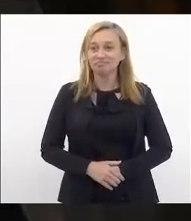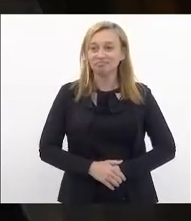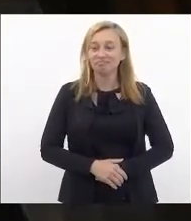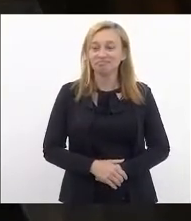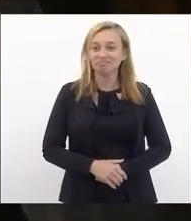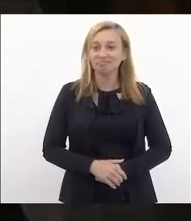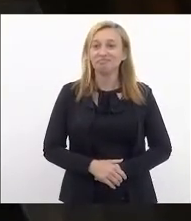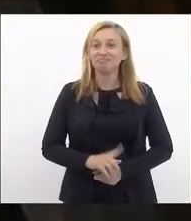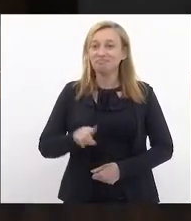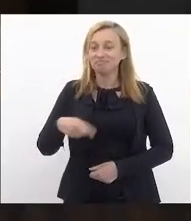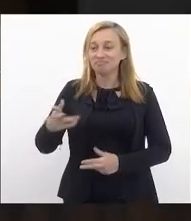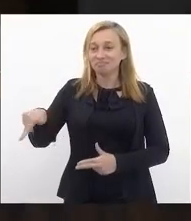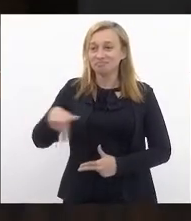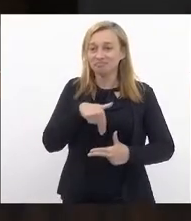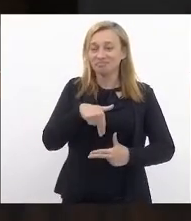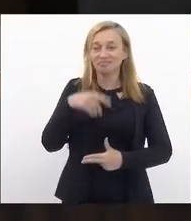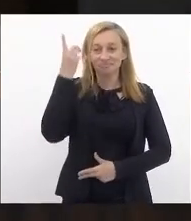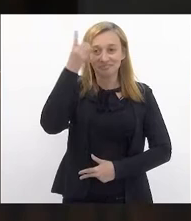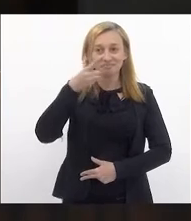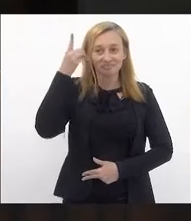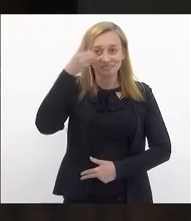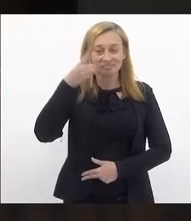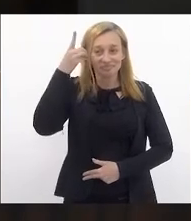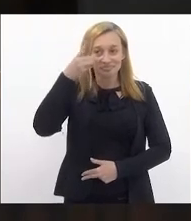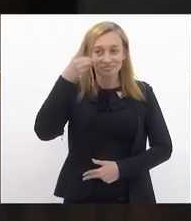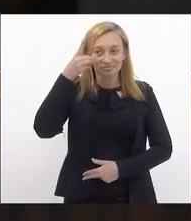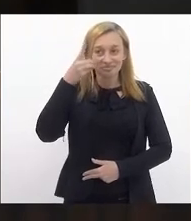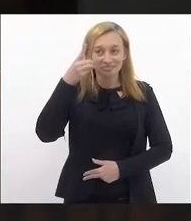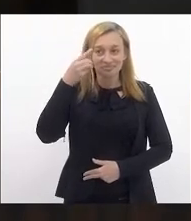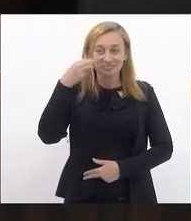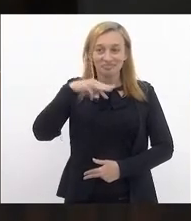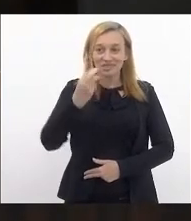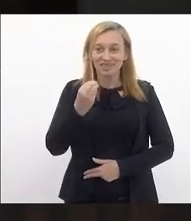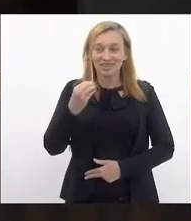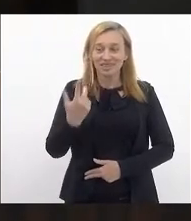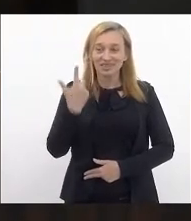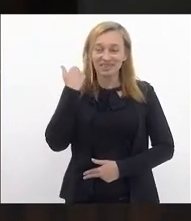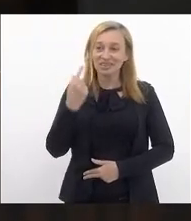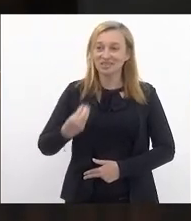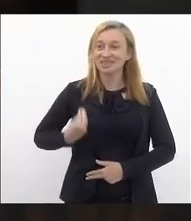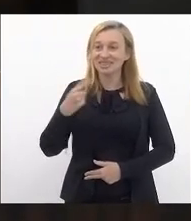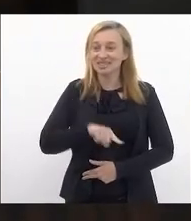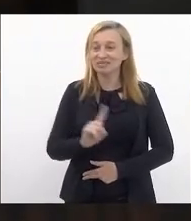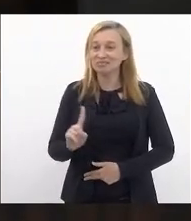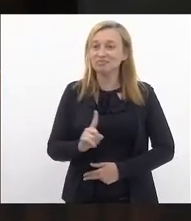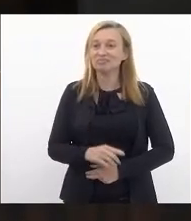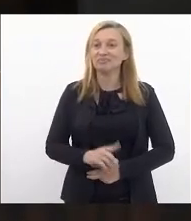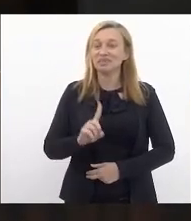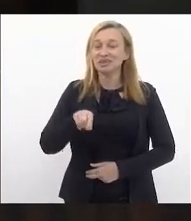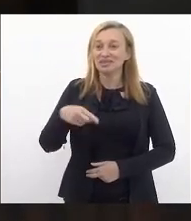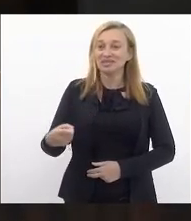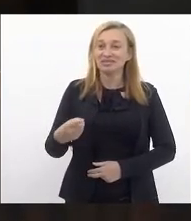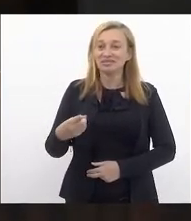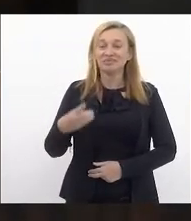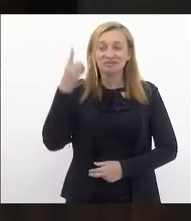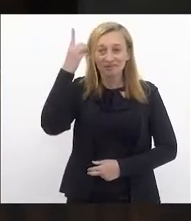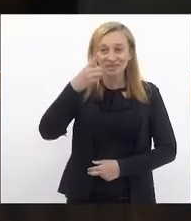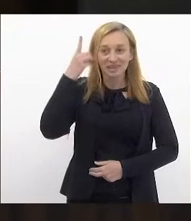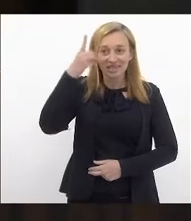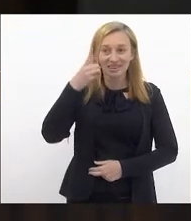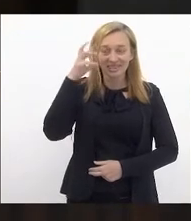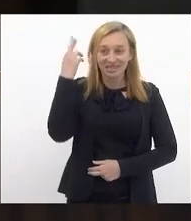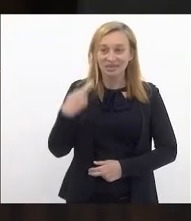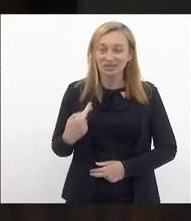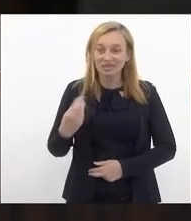próximo orador escrito é o nobre deputado Marcelo Cabelereiro não se contando presente próximo orador escrito é o nobre deputado